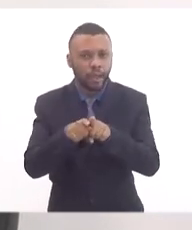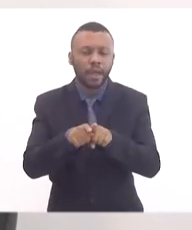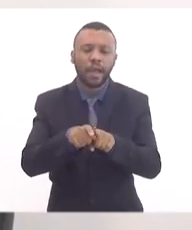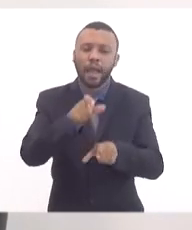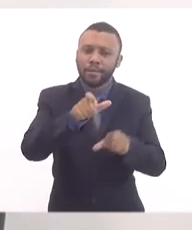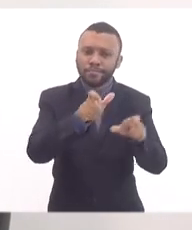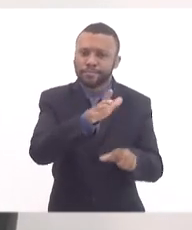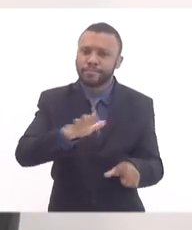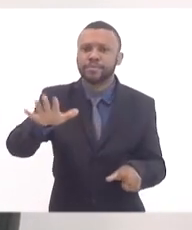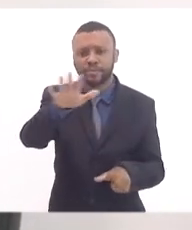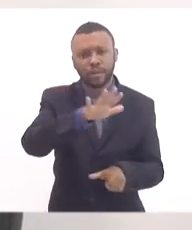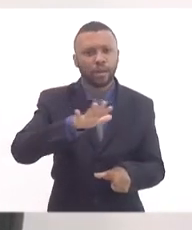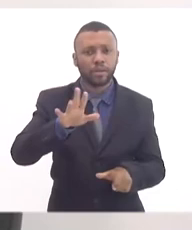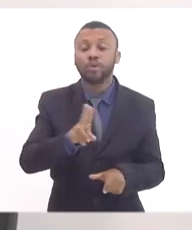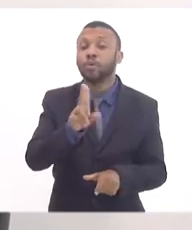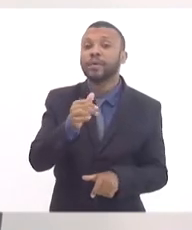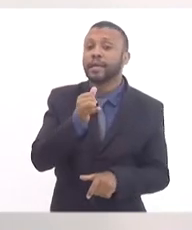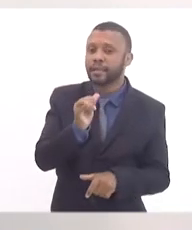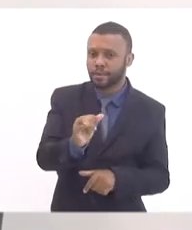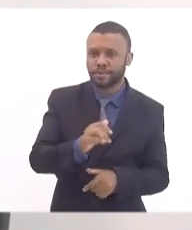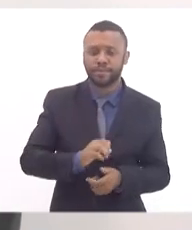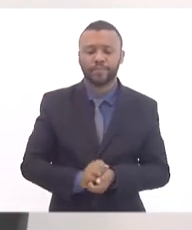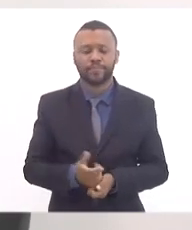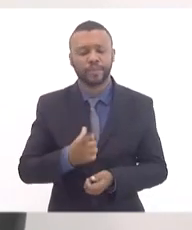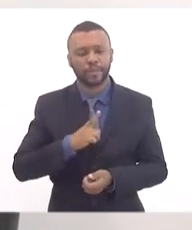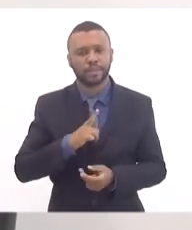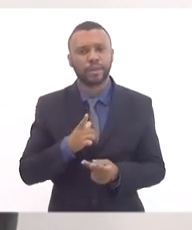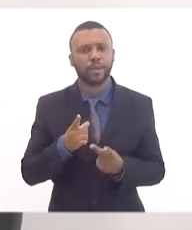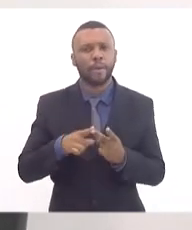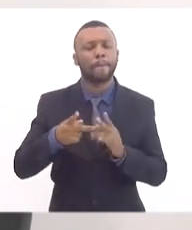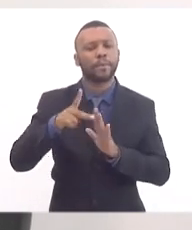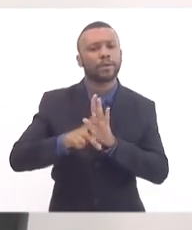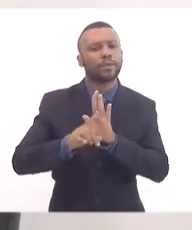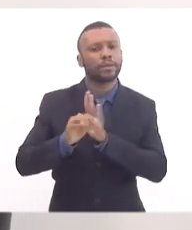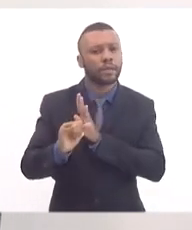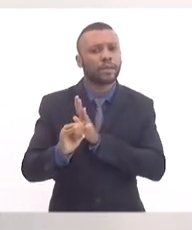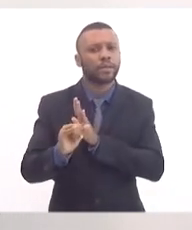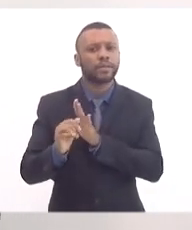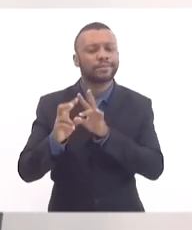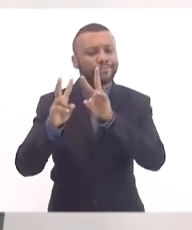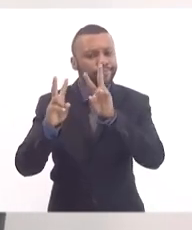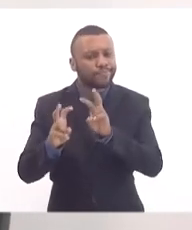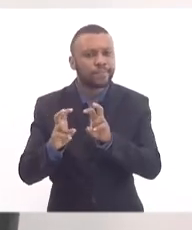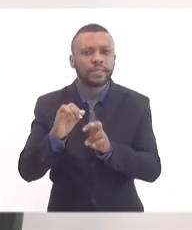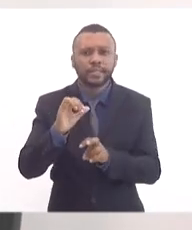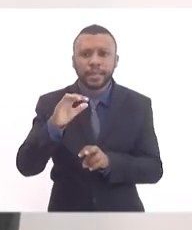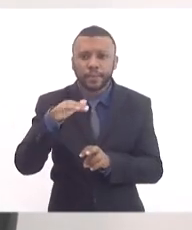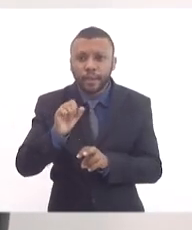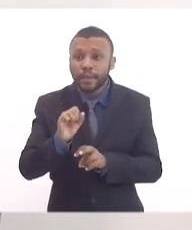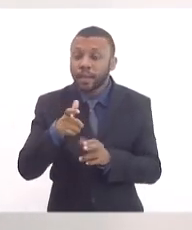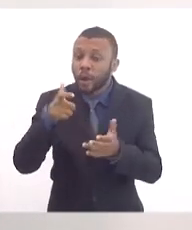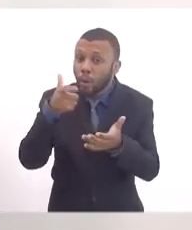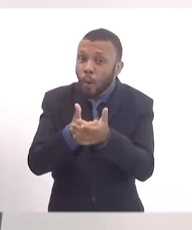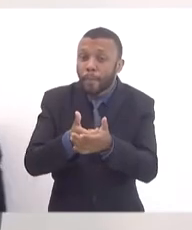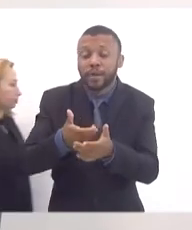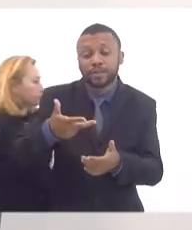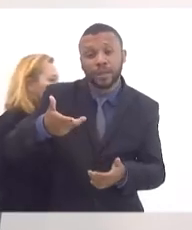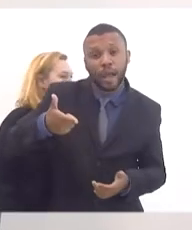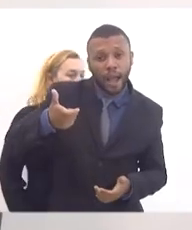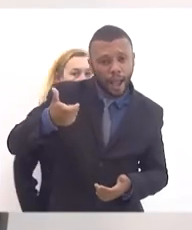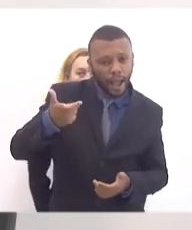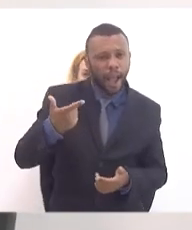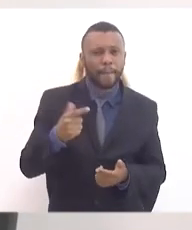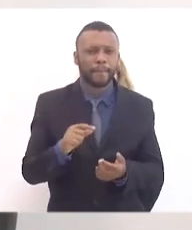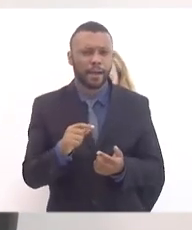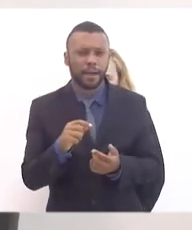consumidores em geral né Eu tenho um projeto aqui que trata do ICMS de compra de armas e munições hoje o